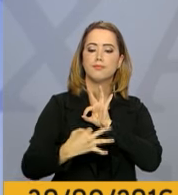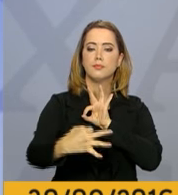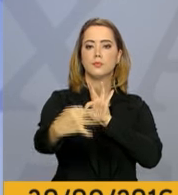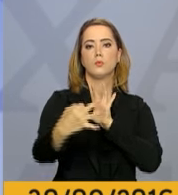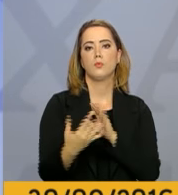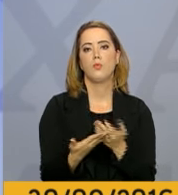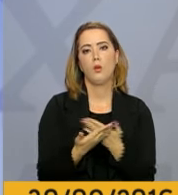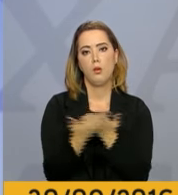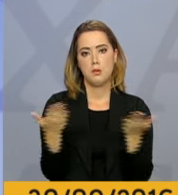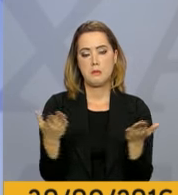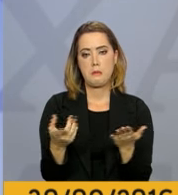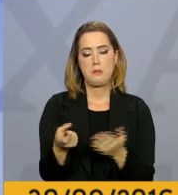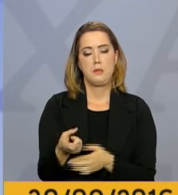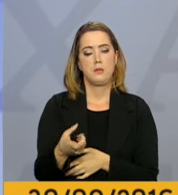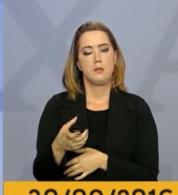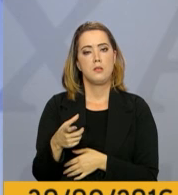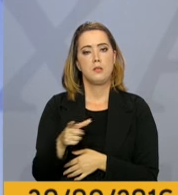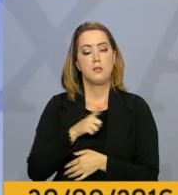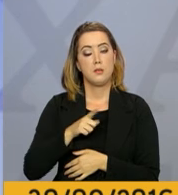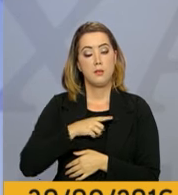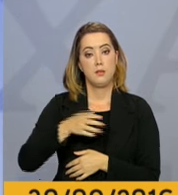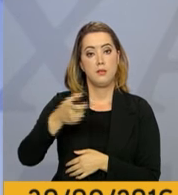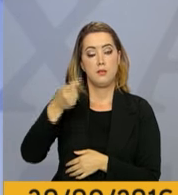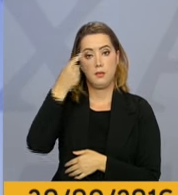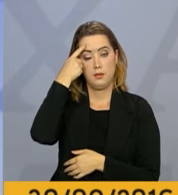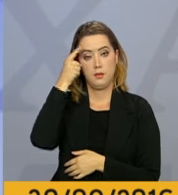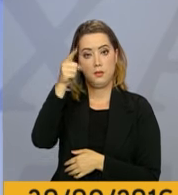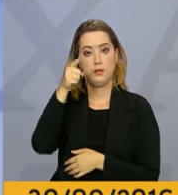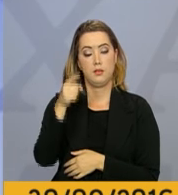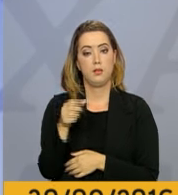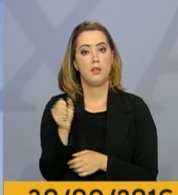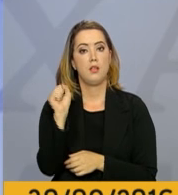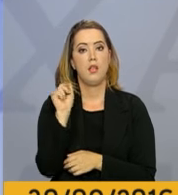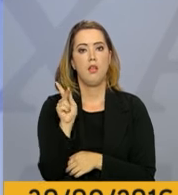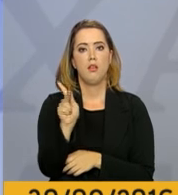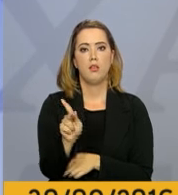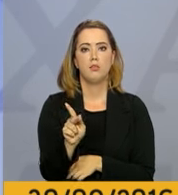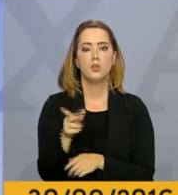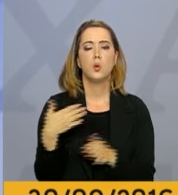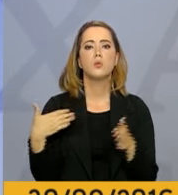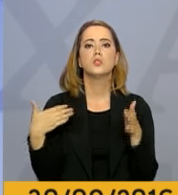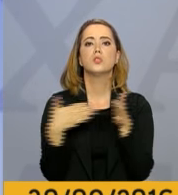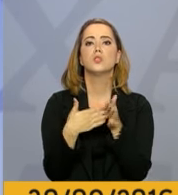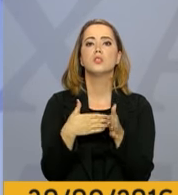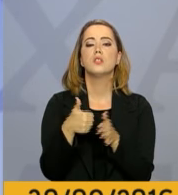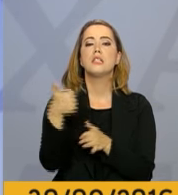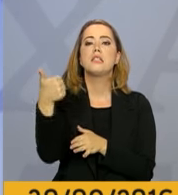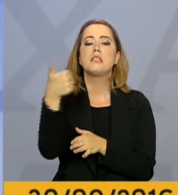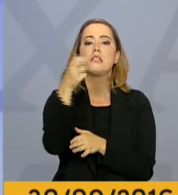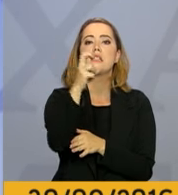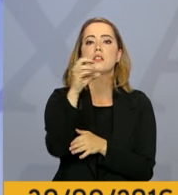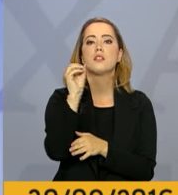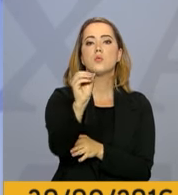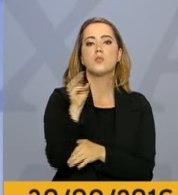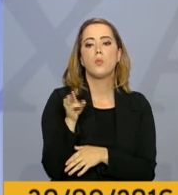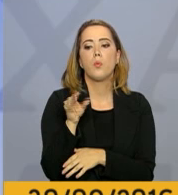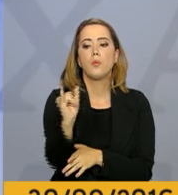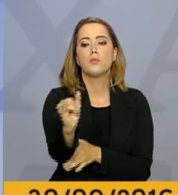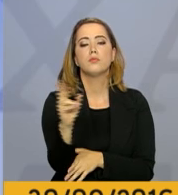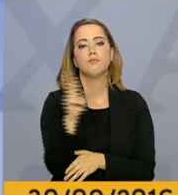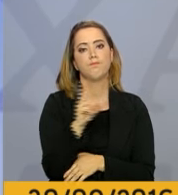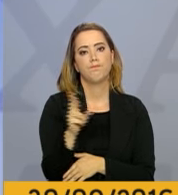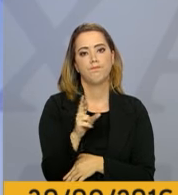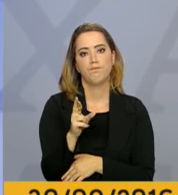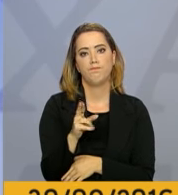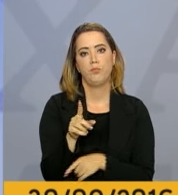senhores terem ideia, o déficit do regime geral de Previdência atingirá 150 bilhões de reais. No ano